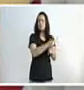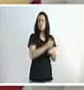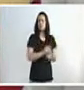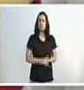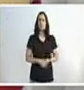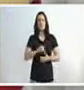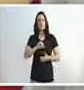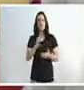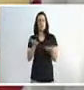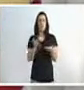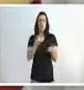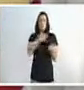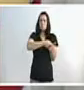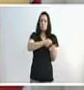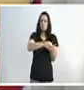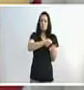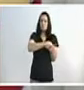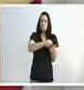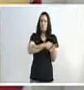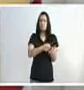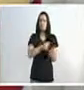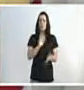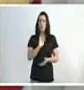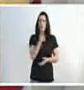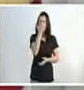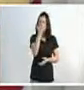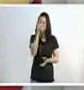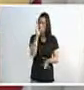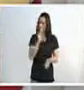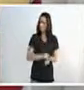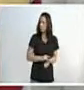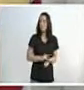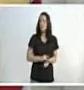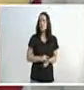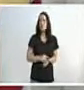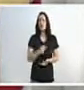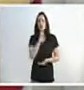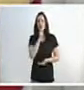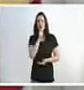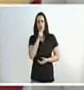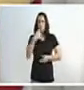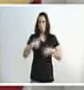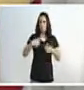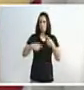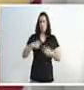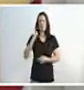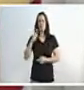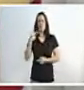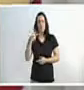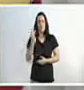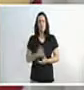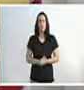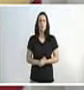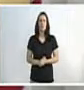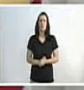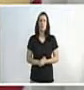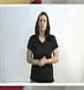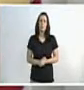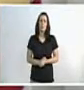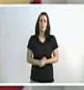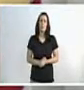quer fazer uma cobrança, para ter efetividade, para aí sim, sem questões políticas, para ter uma efetividade, para que de